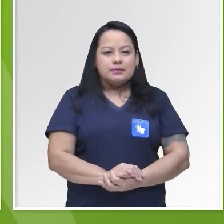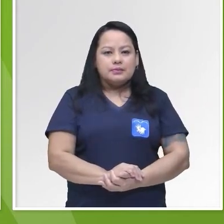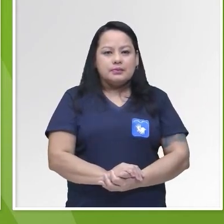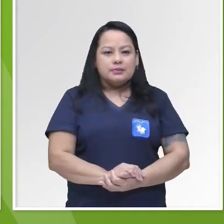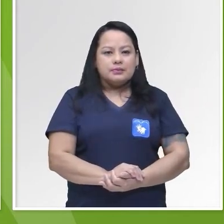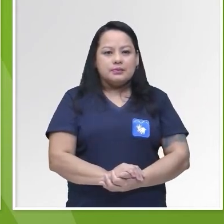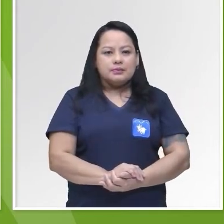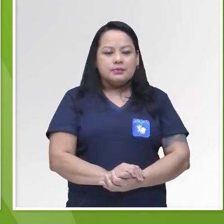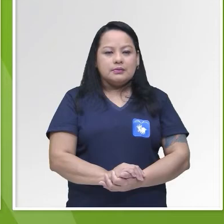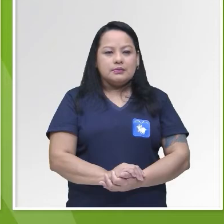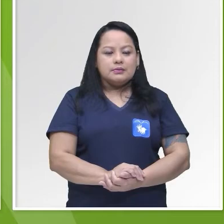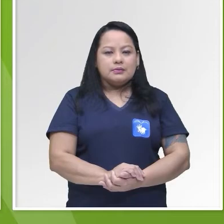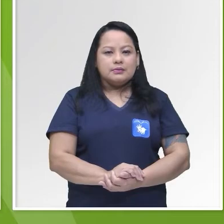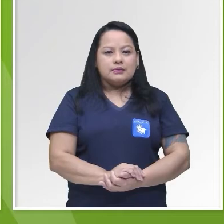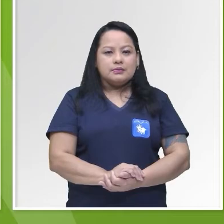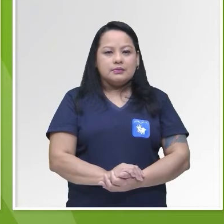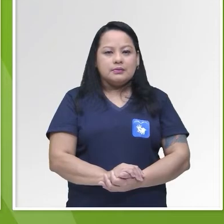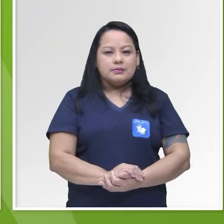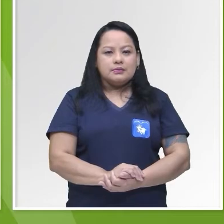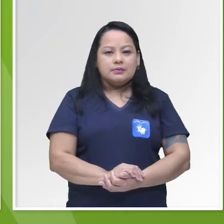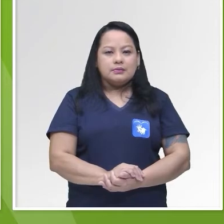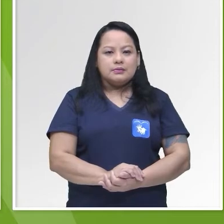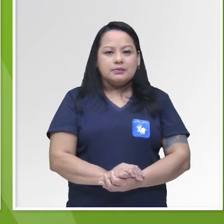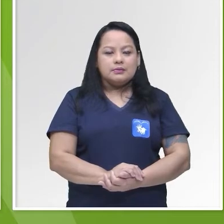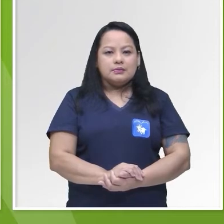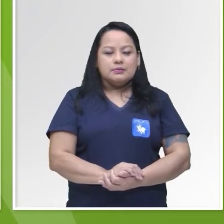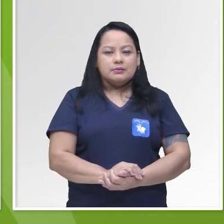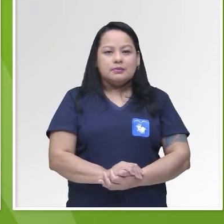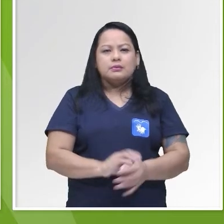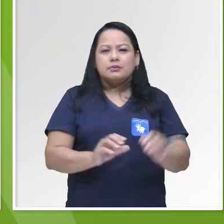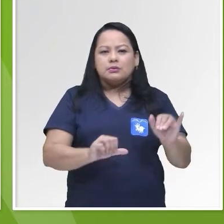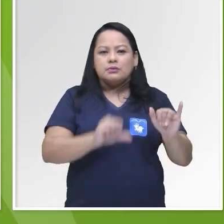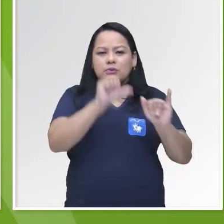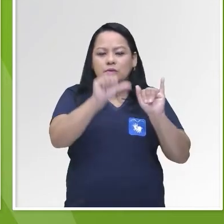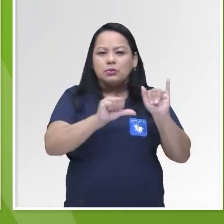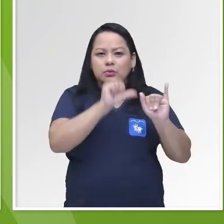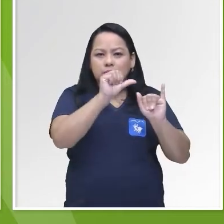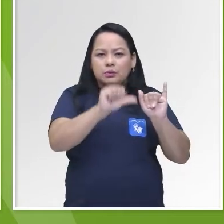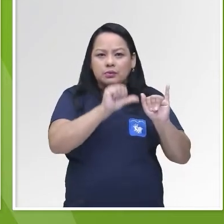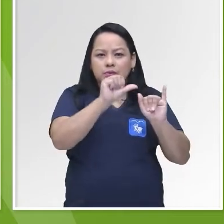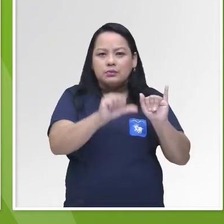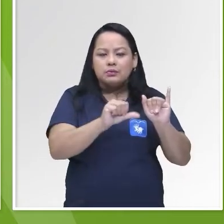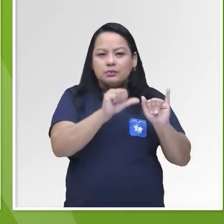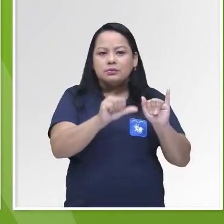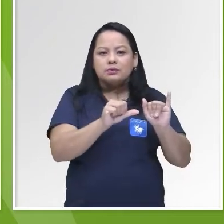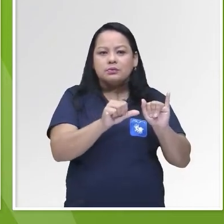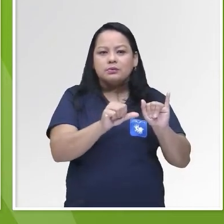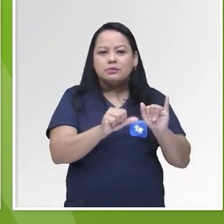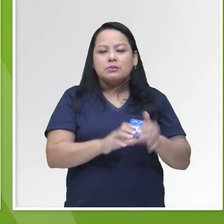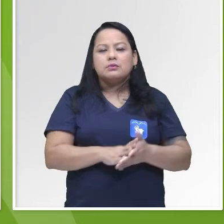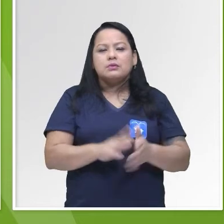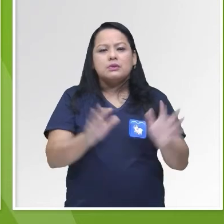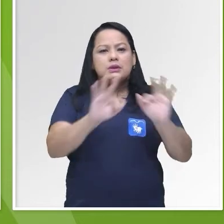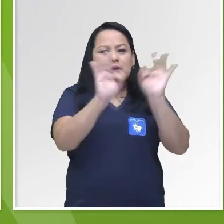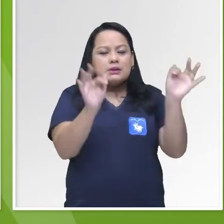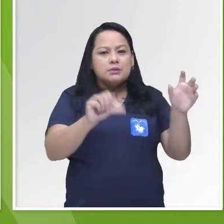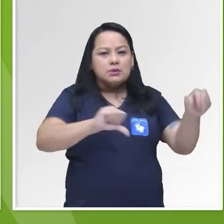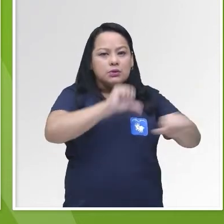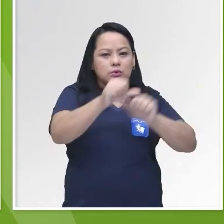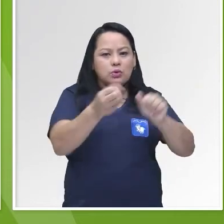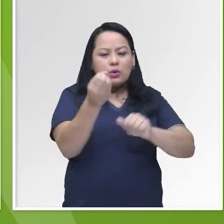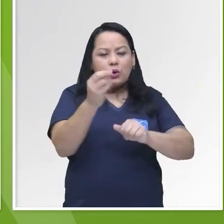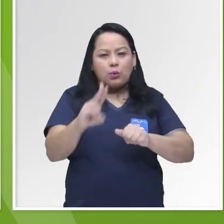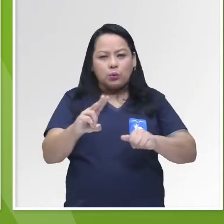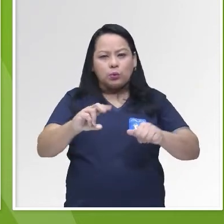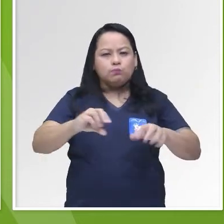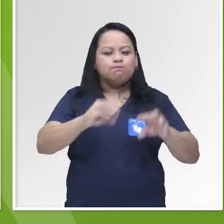porque numa reação de simples troca ou deslocamento,